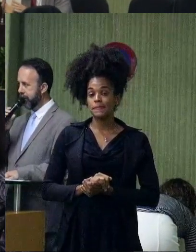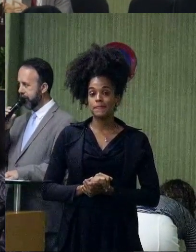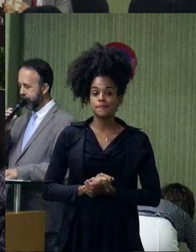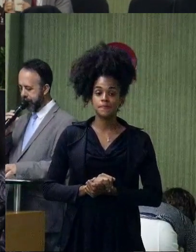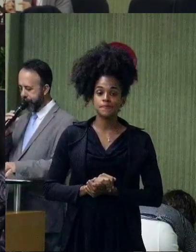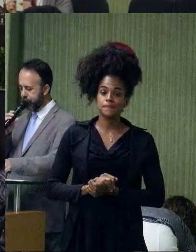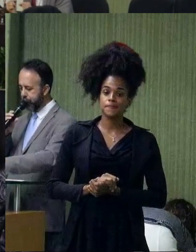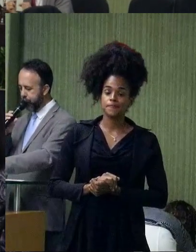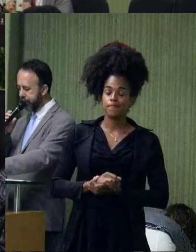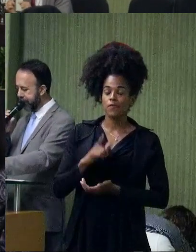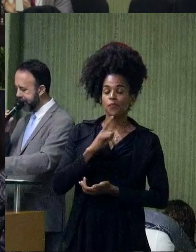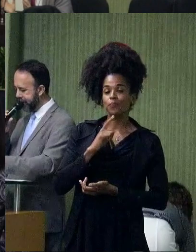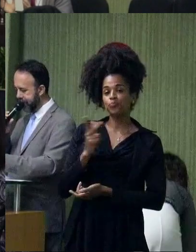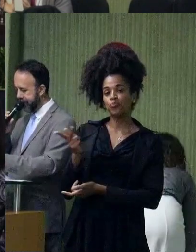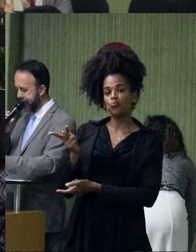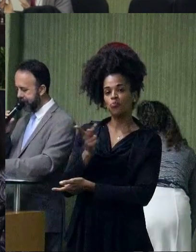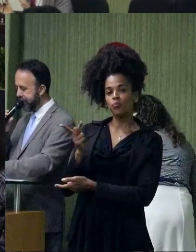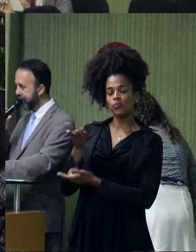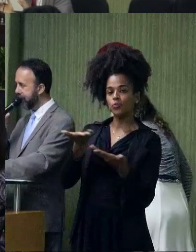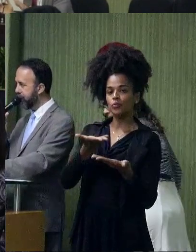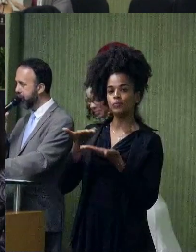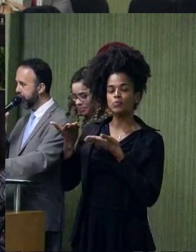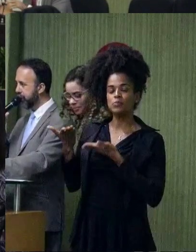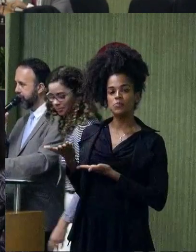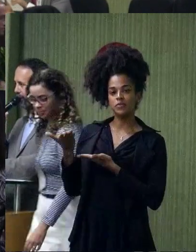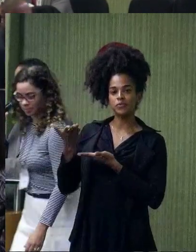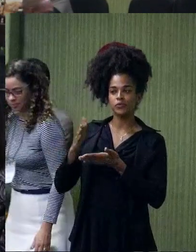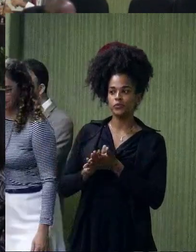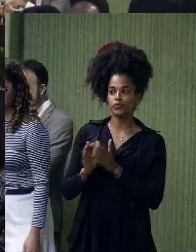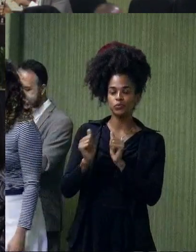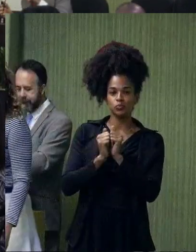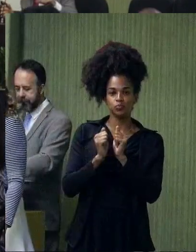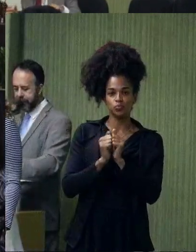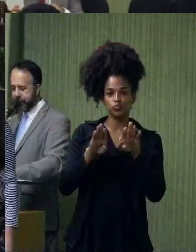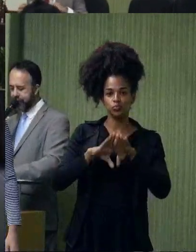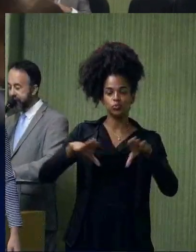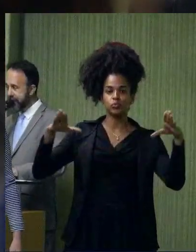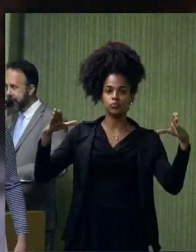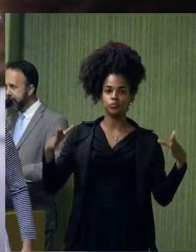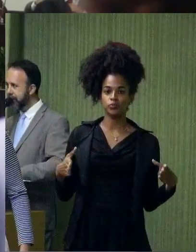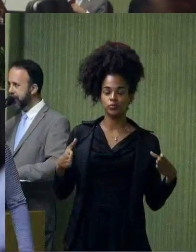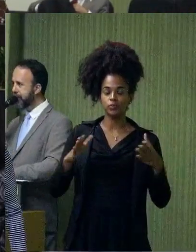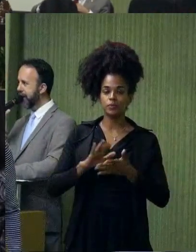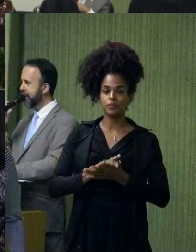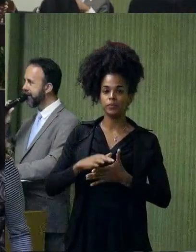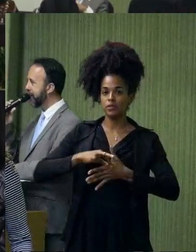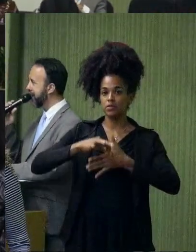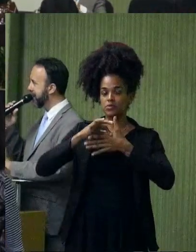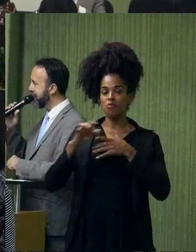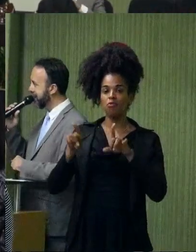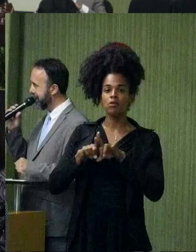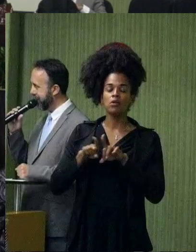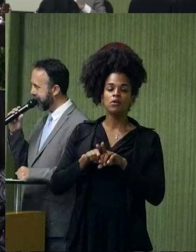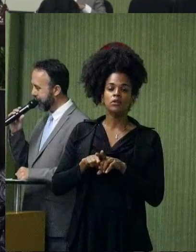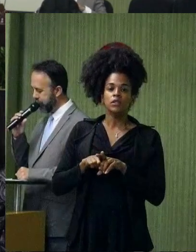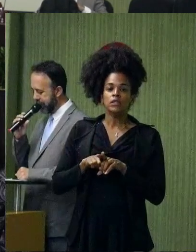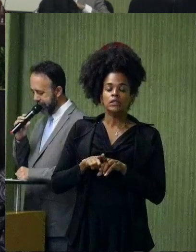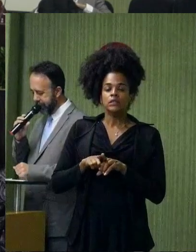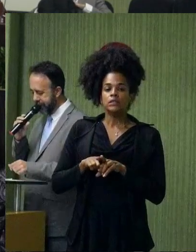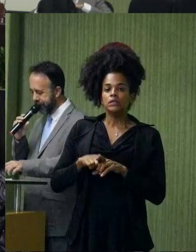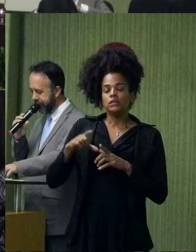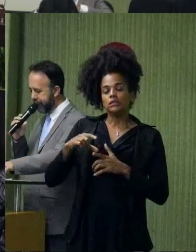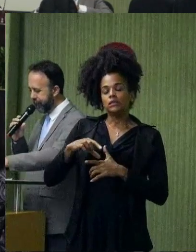Então temos duas presenças aqui conosco à mesa física e mais a presença